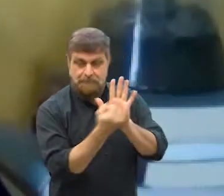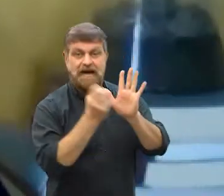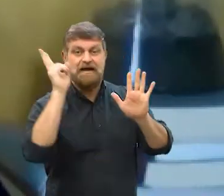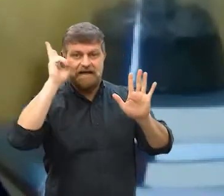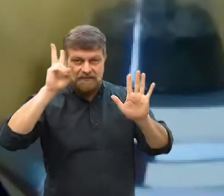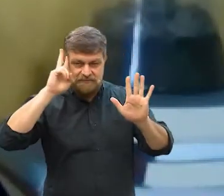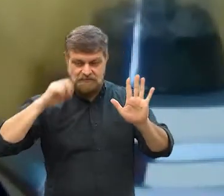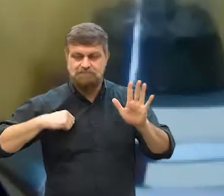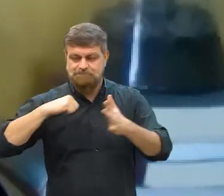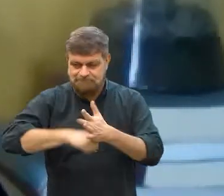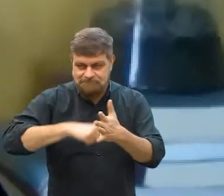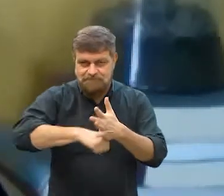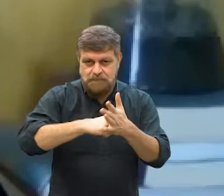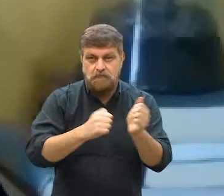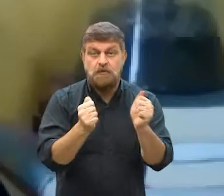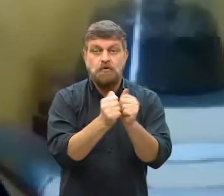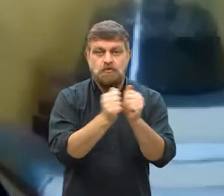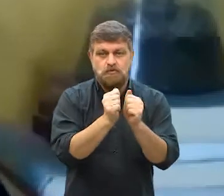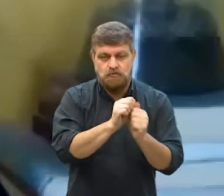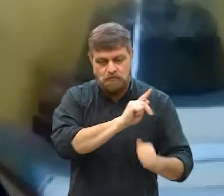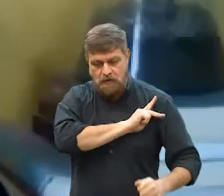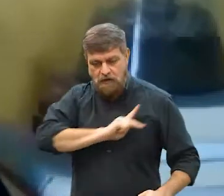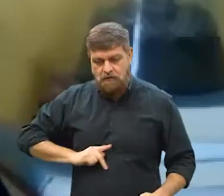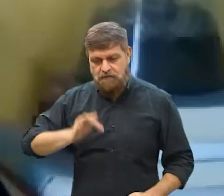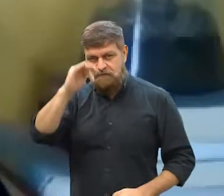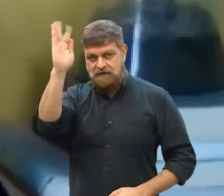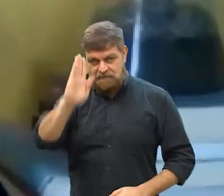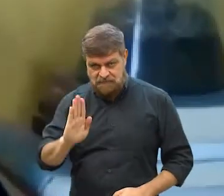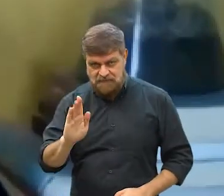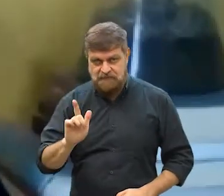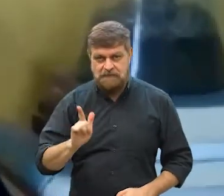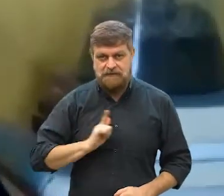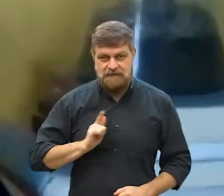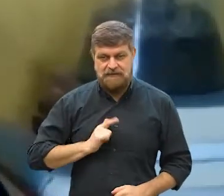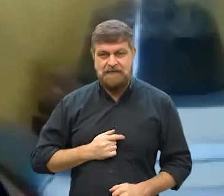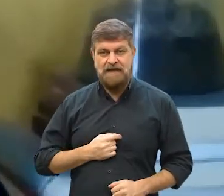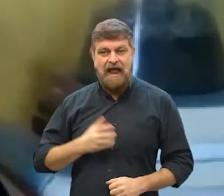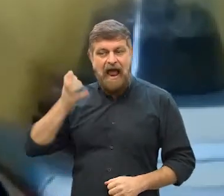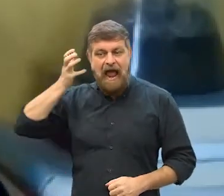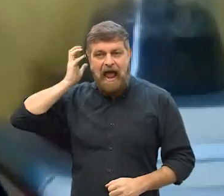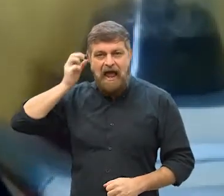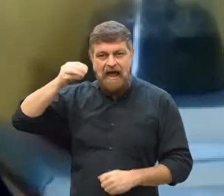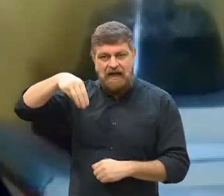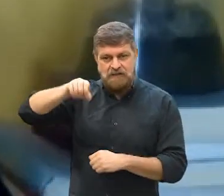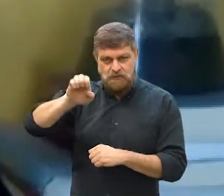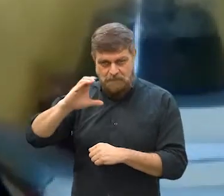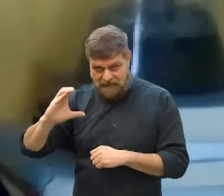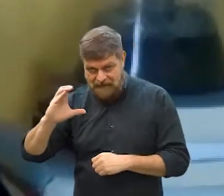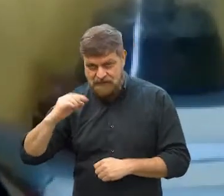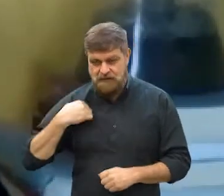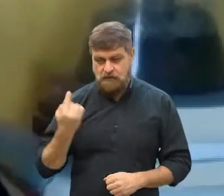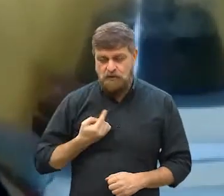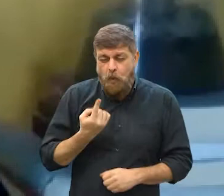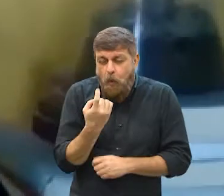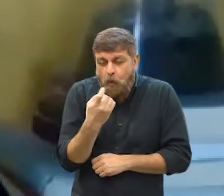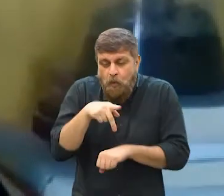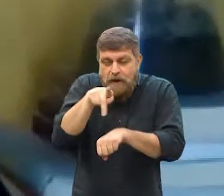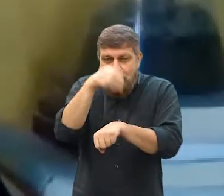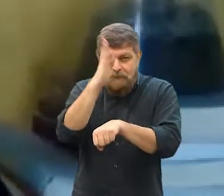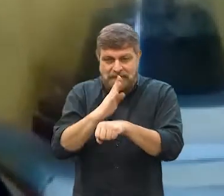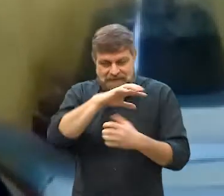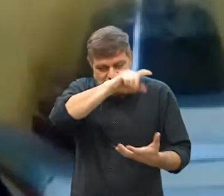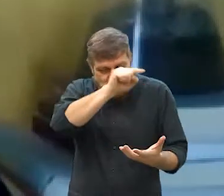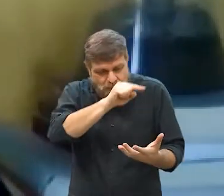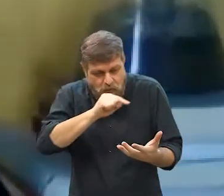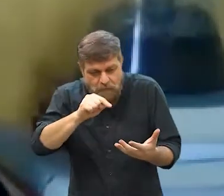defender junto ao governo brasileiro a e b c e a rádio MEC até Rádio Sociedade acho que nós somos o único país do